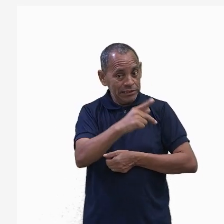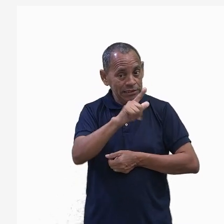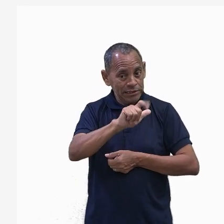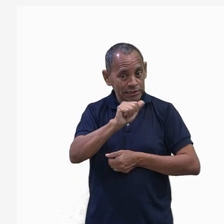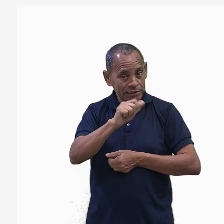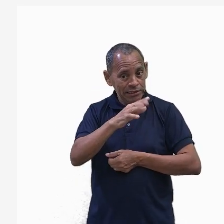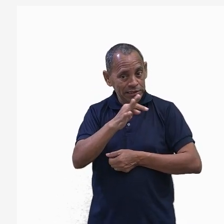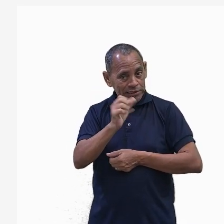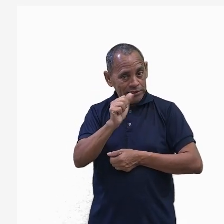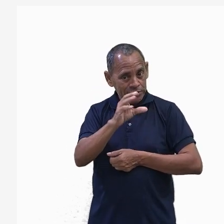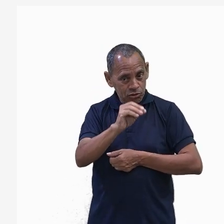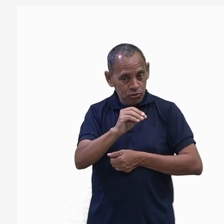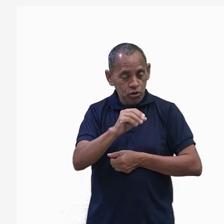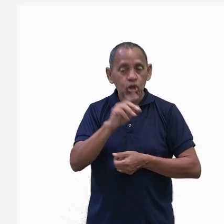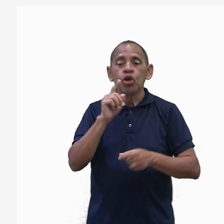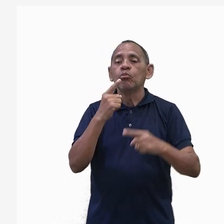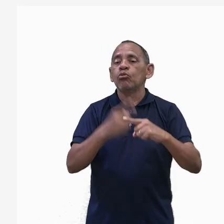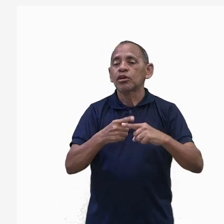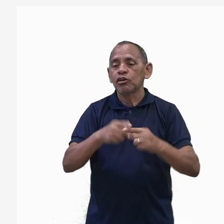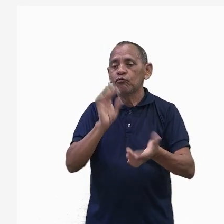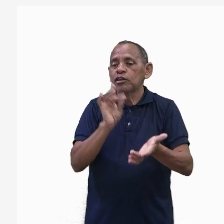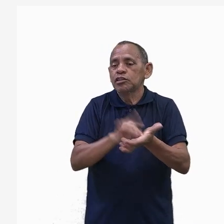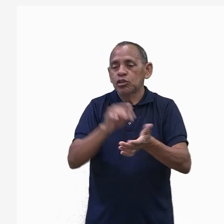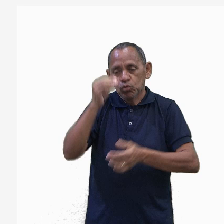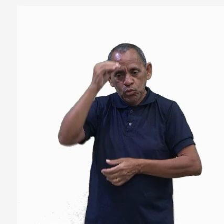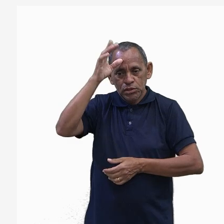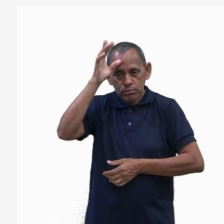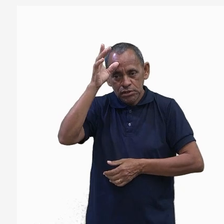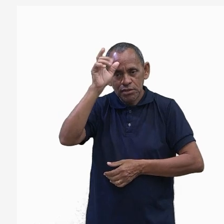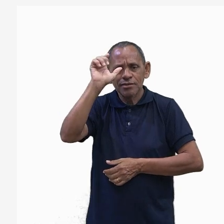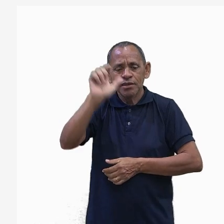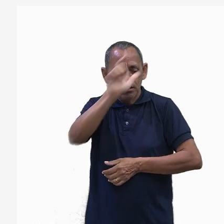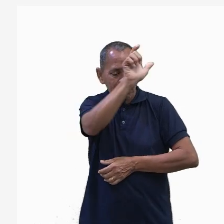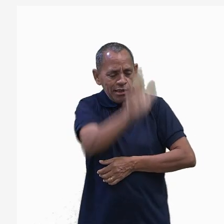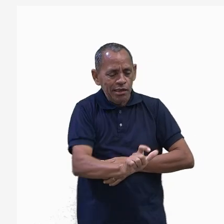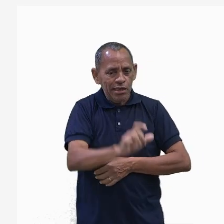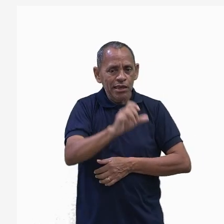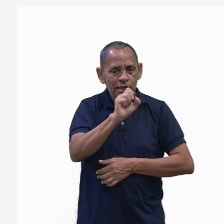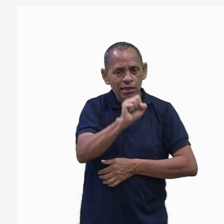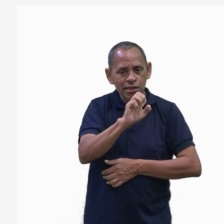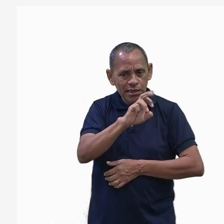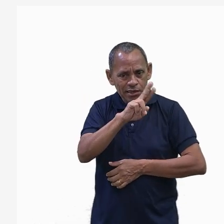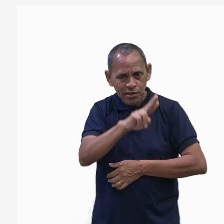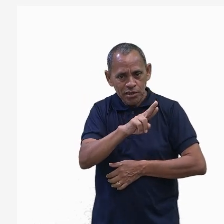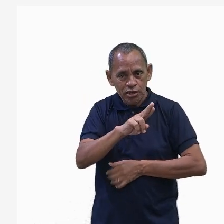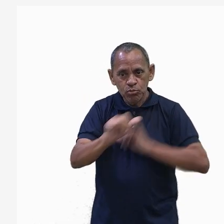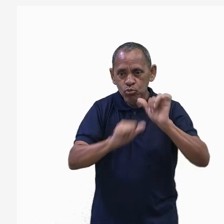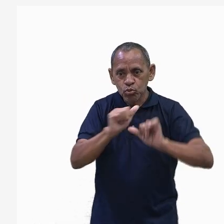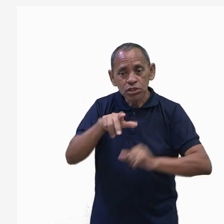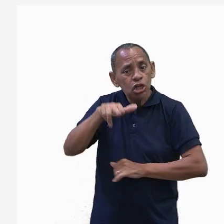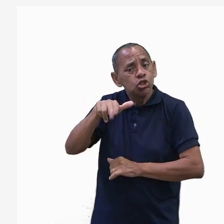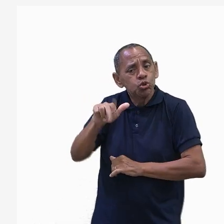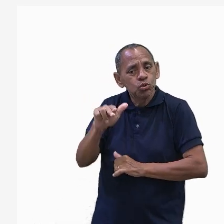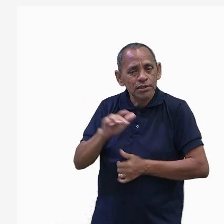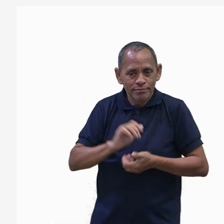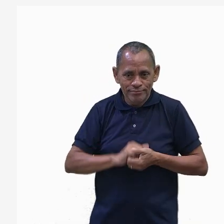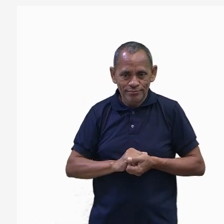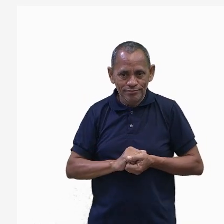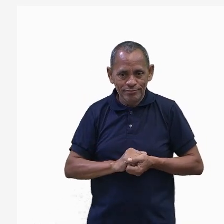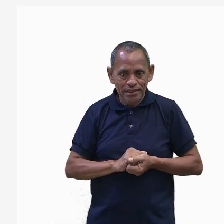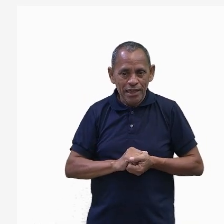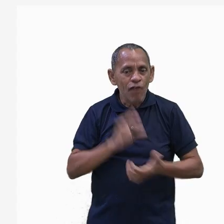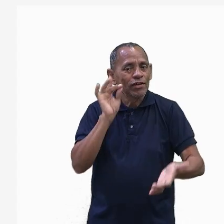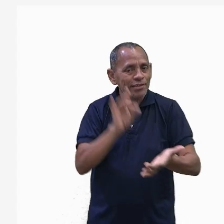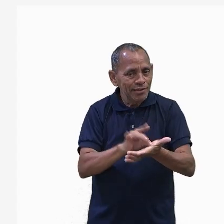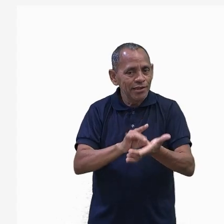Porque o verdadeiro conhecimento, então, é o do ser, que não muda nunca. Esse é o verdadeiro conhecimento. E aí ele